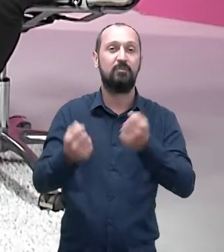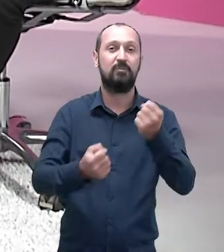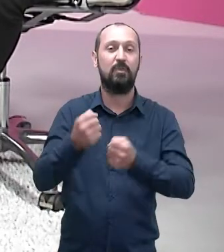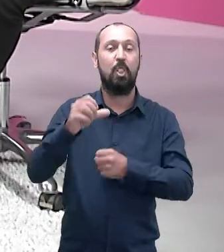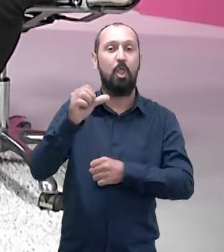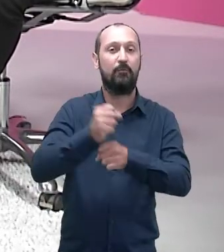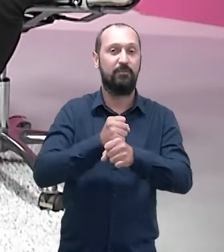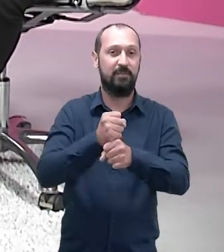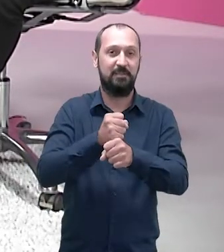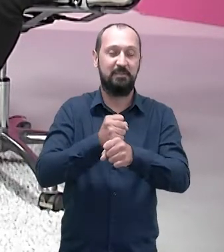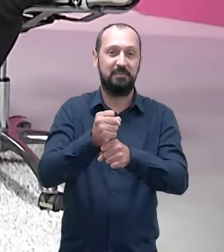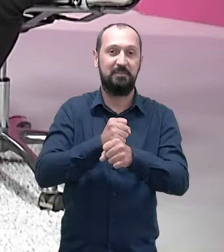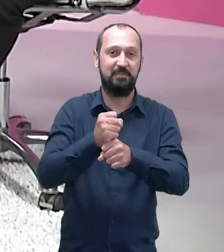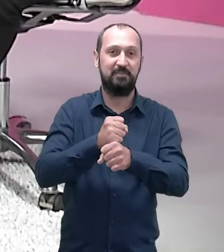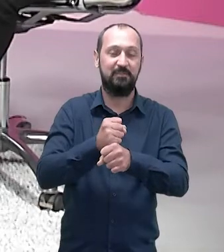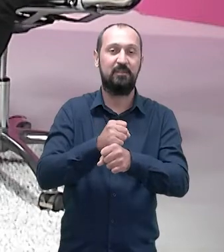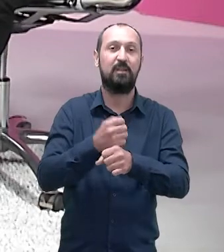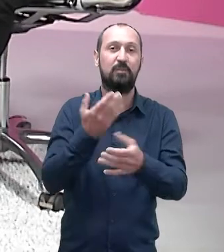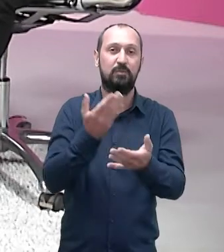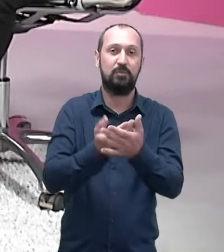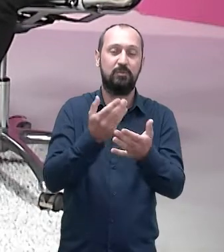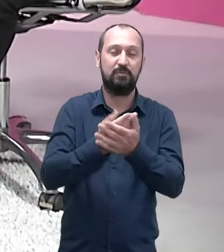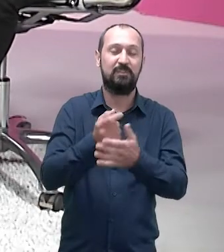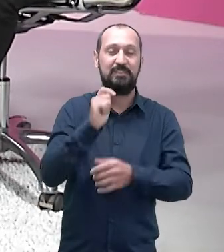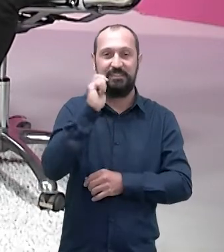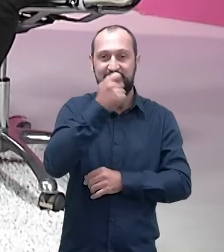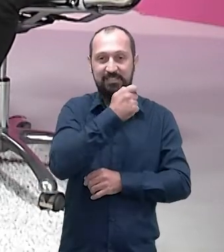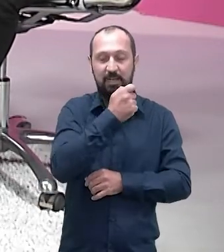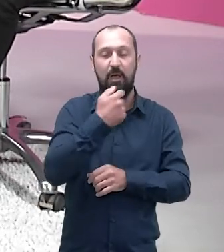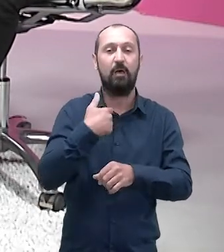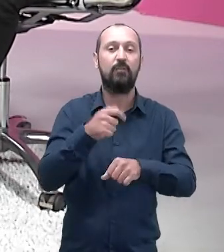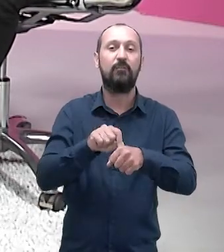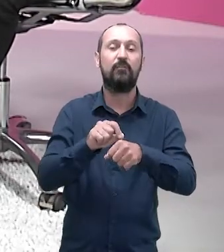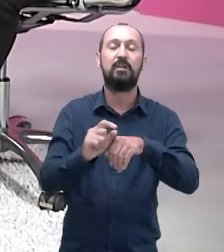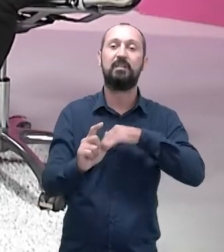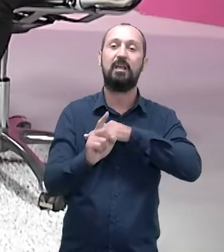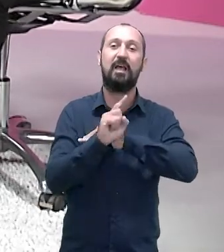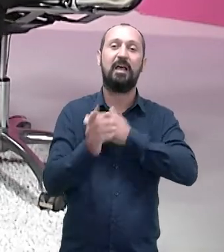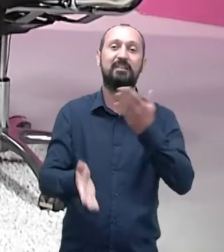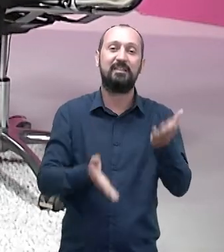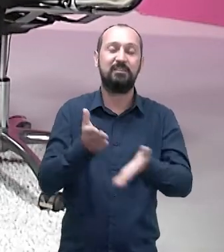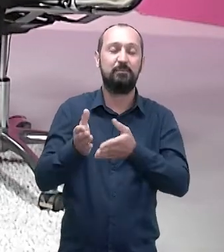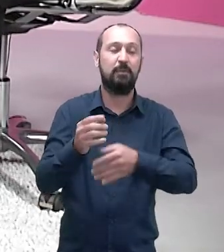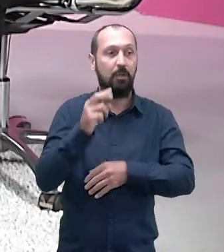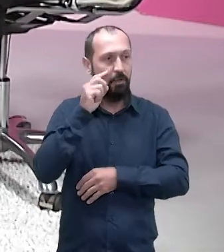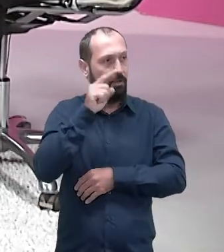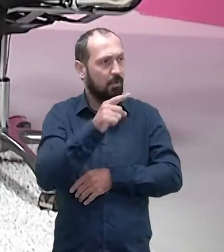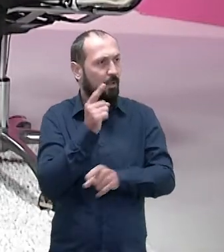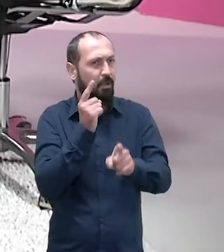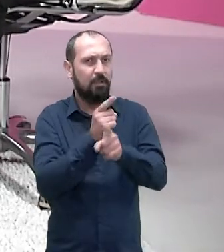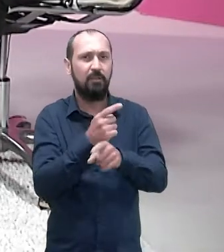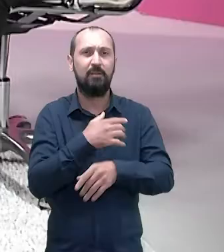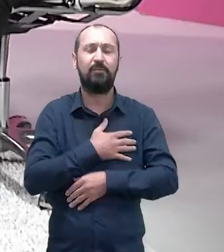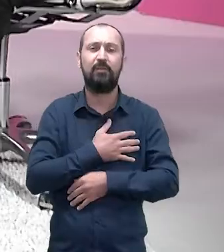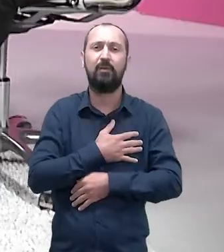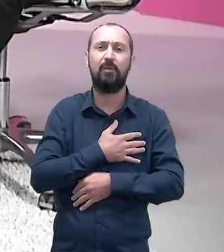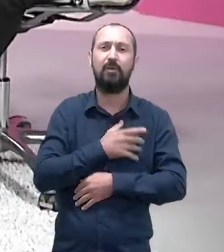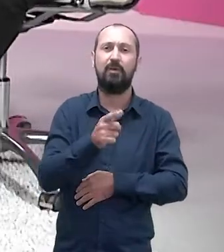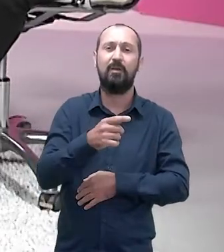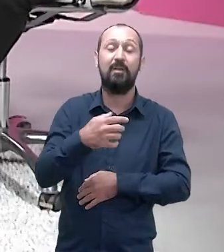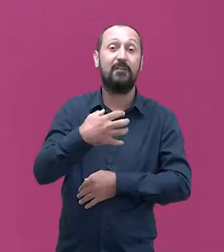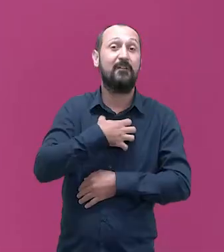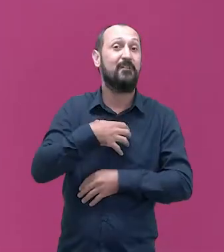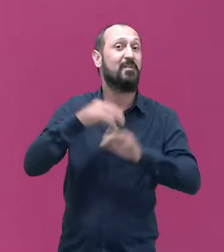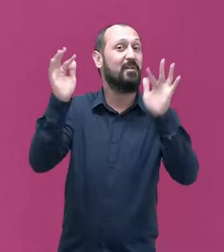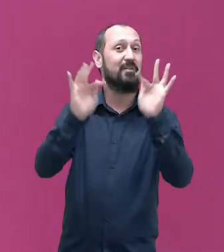criança que eu transportei durante 9 anos. Ela fez faculdade de odonto. Quando eu cheguei para fazer o tratamento, ela que me atendeu, assim, para